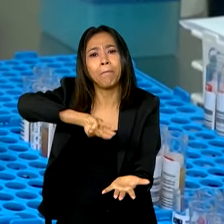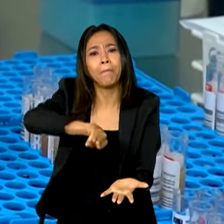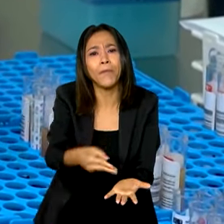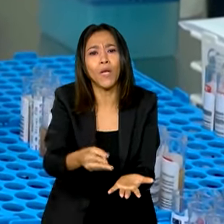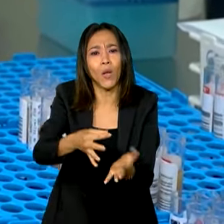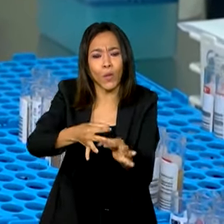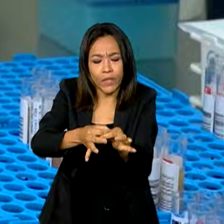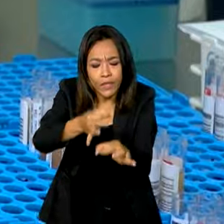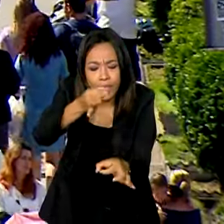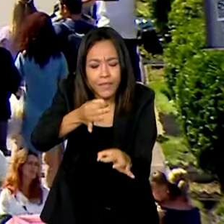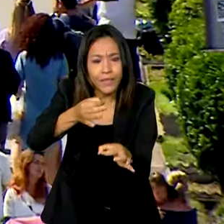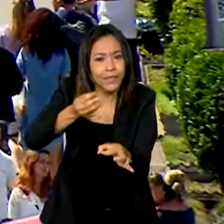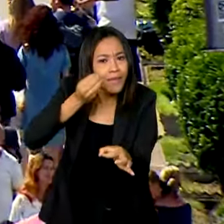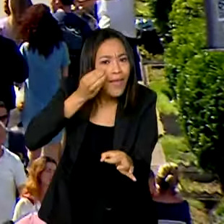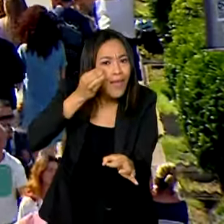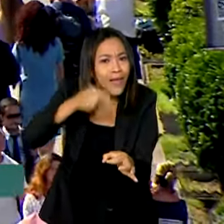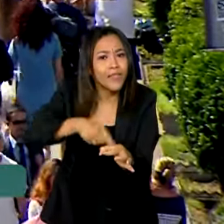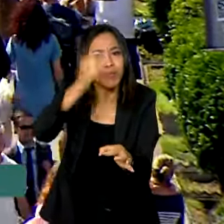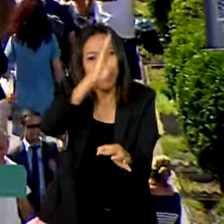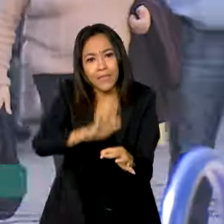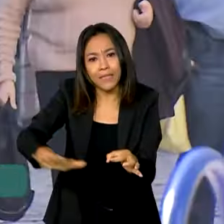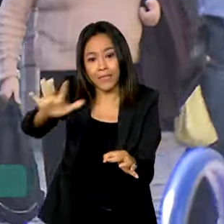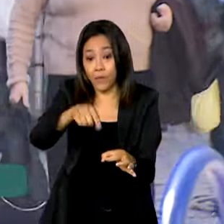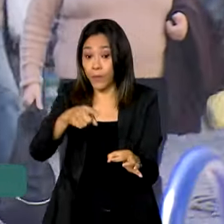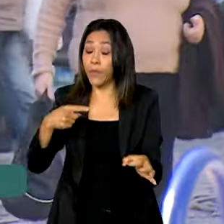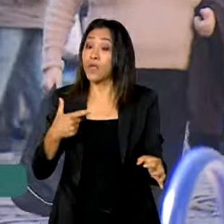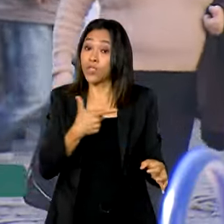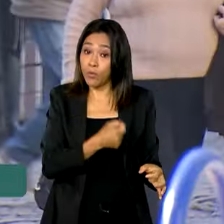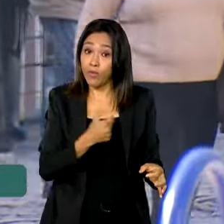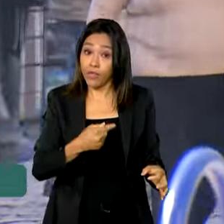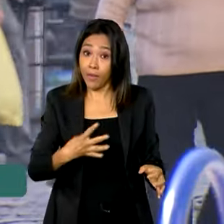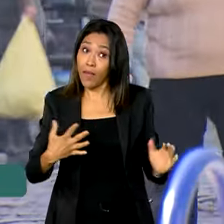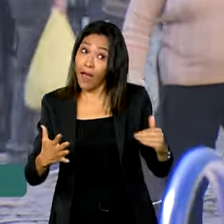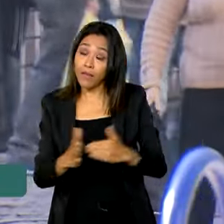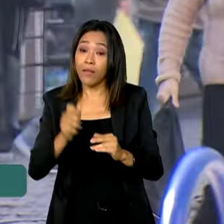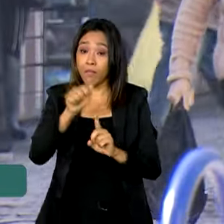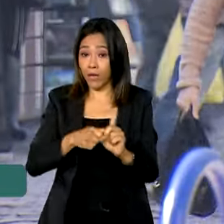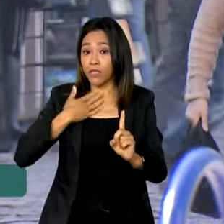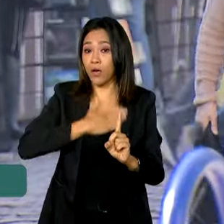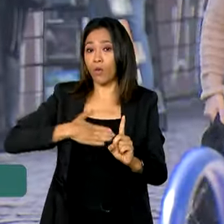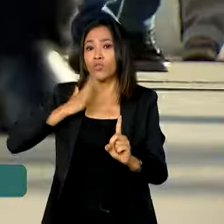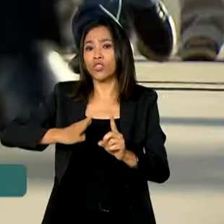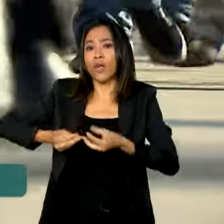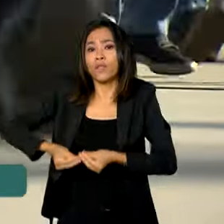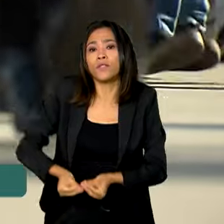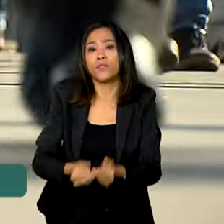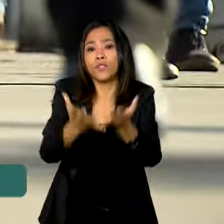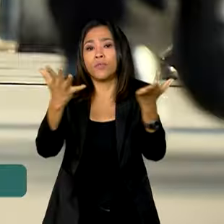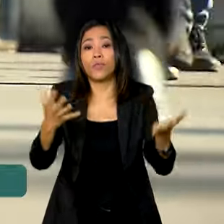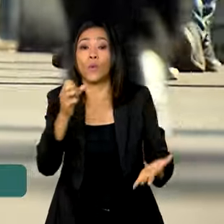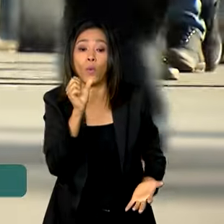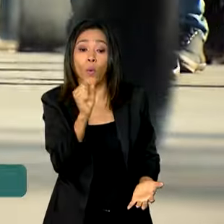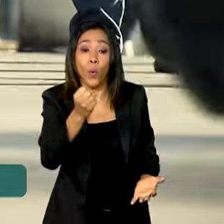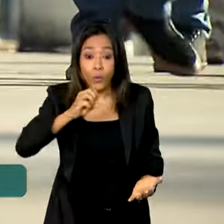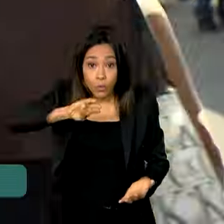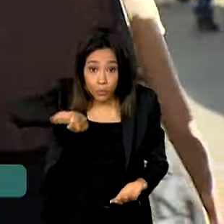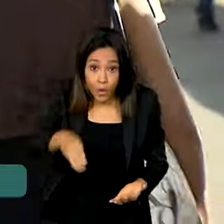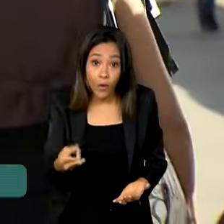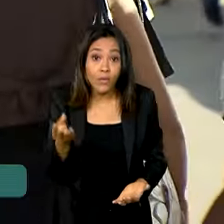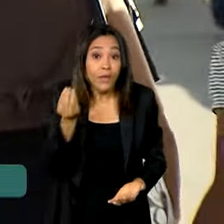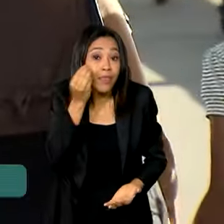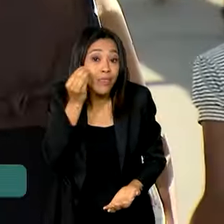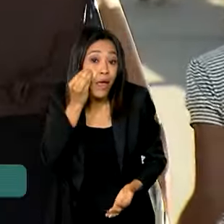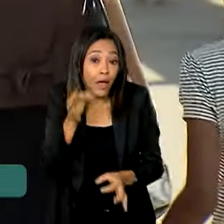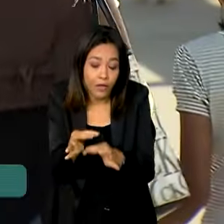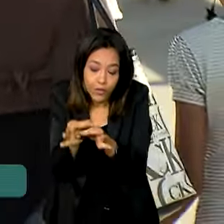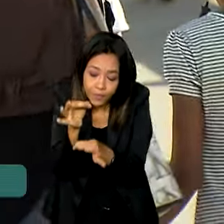para todo o país. Em 2024, até o mês de agosto, já foram distribuídos quase 8 milhões deles. Além